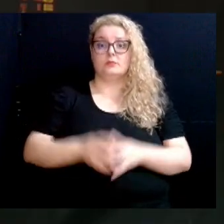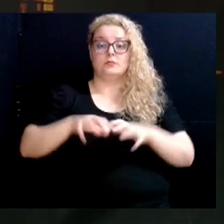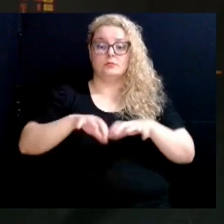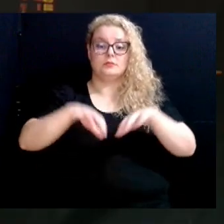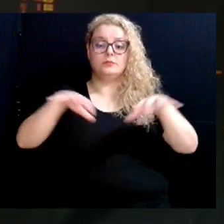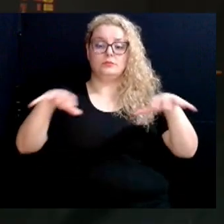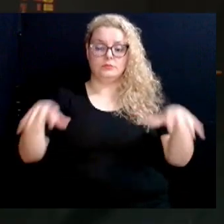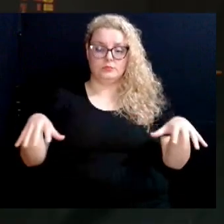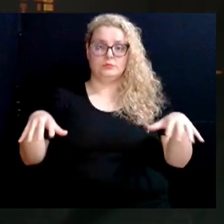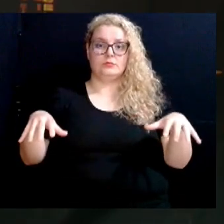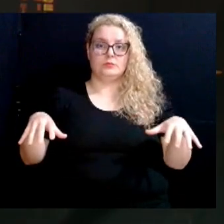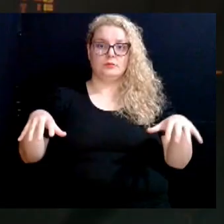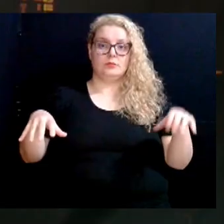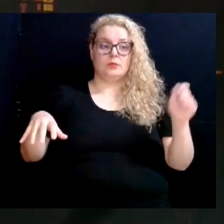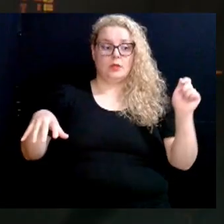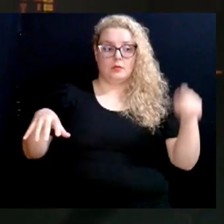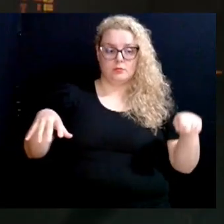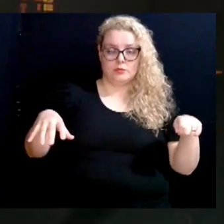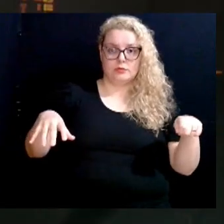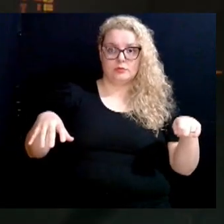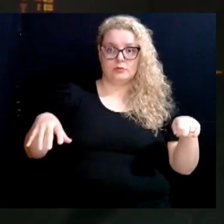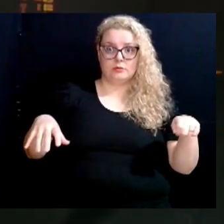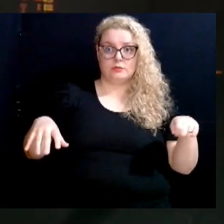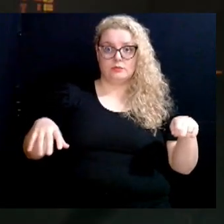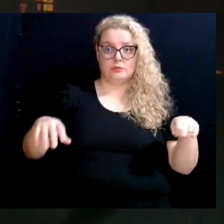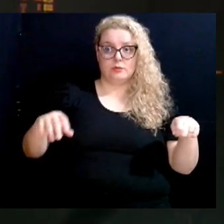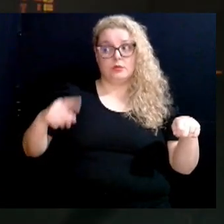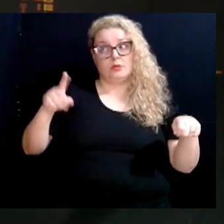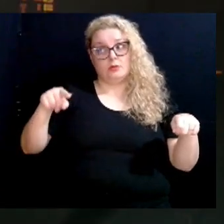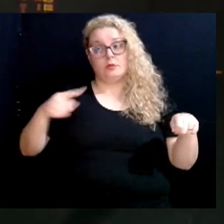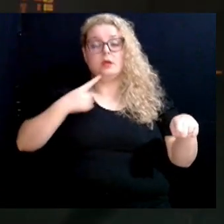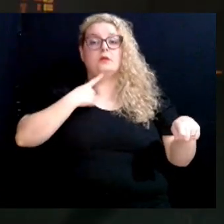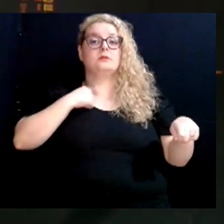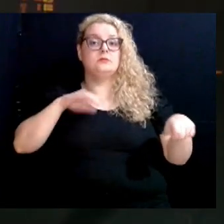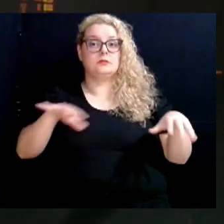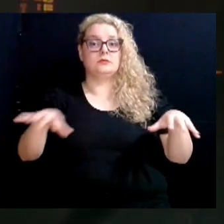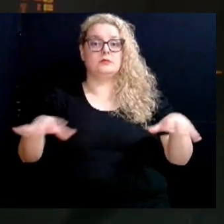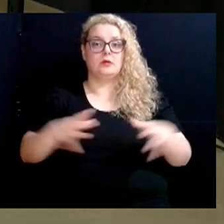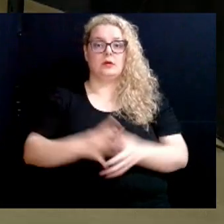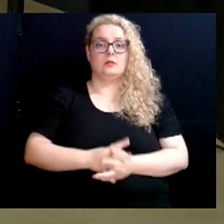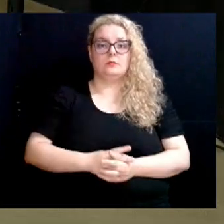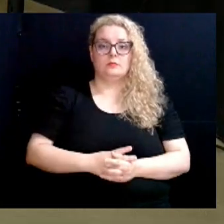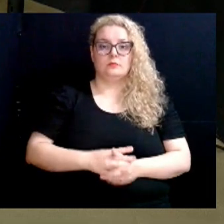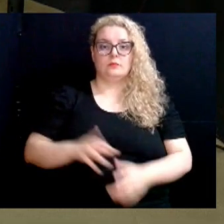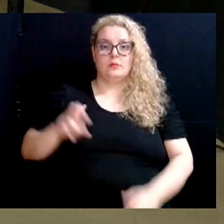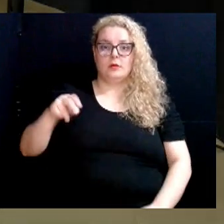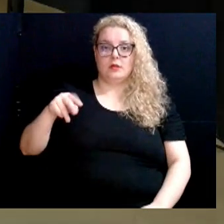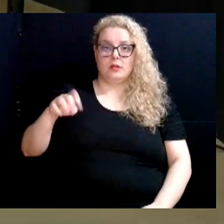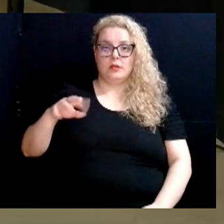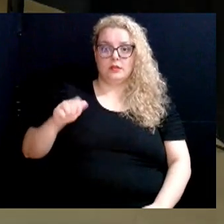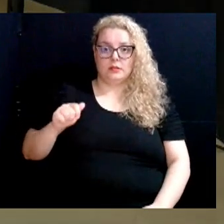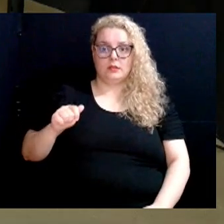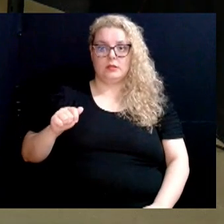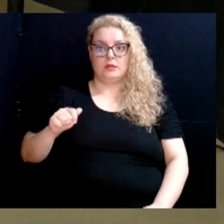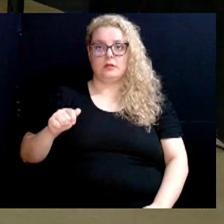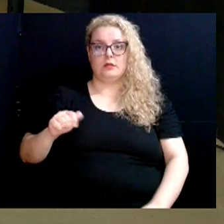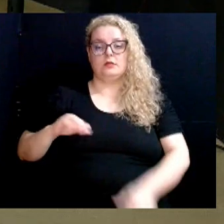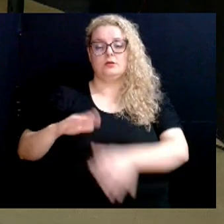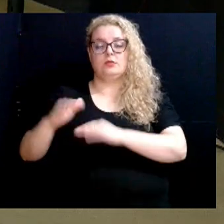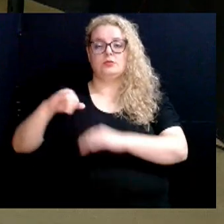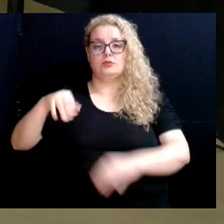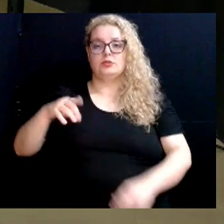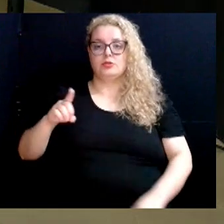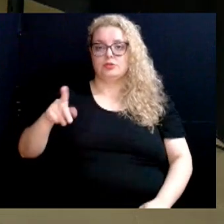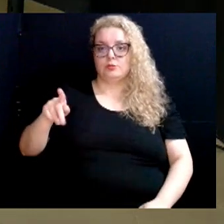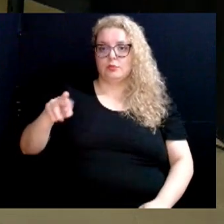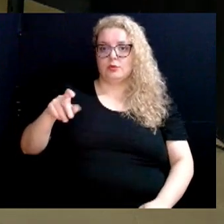separação entre o que é possível entre o que é desejado? Vamos lá. A Renata Alves, do Jardim Proença, diz o seguinte: